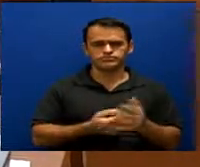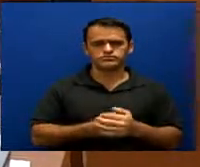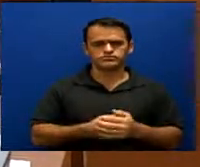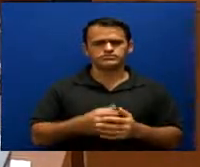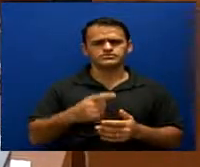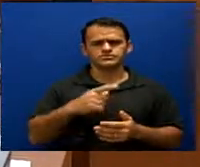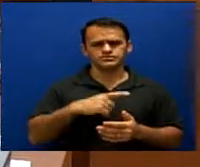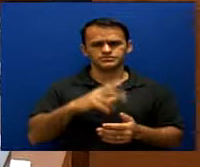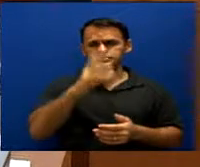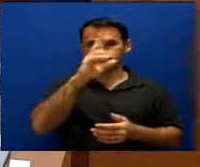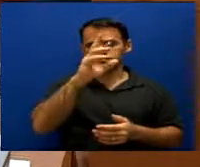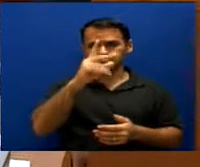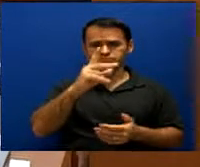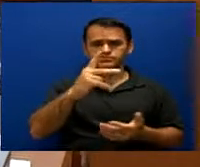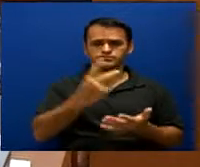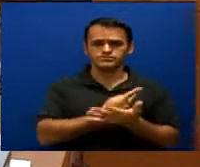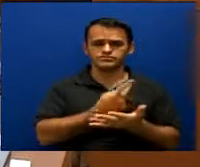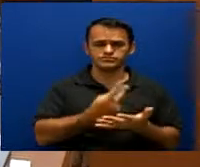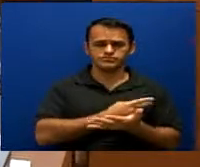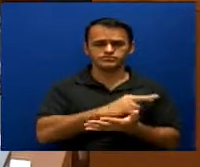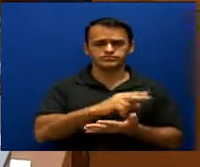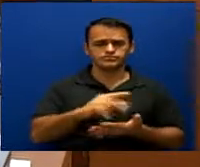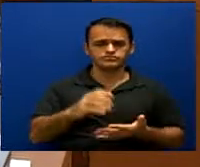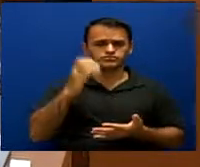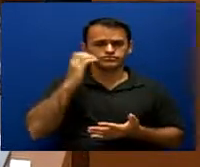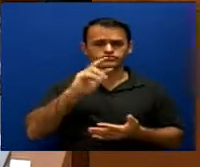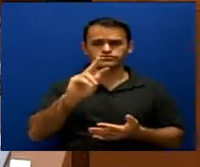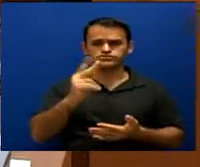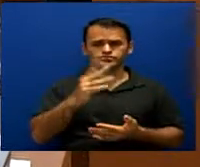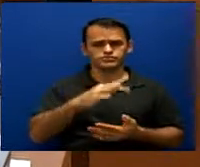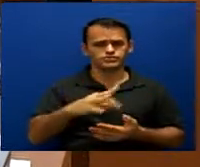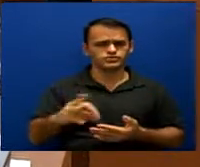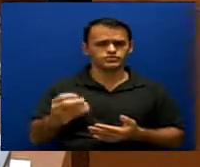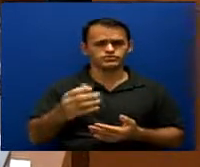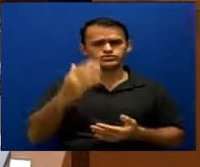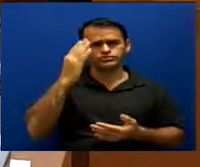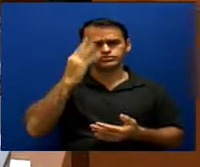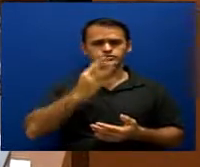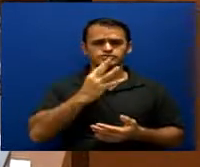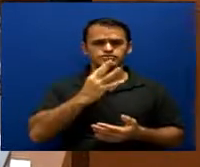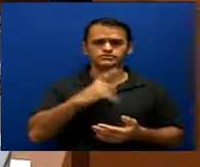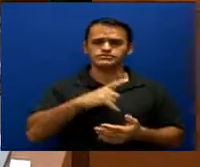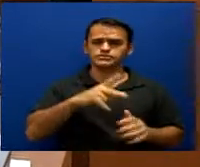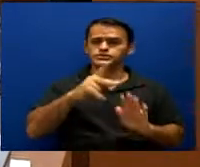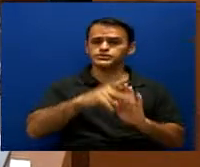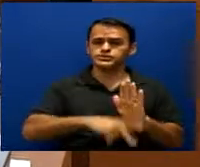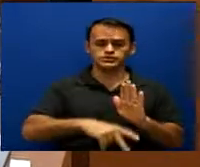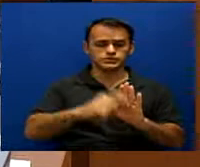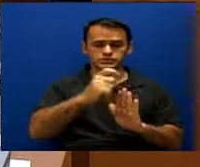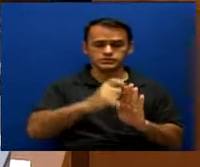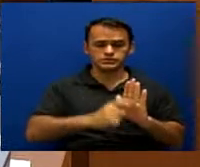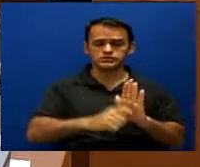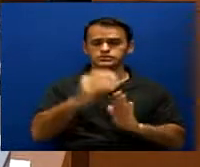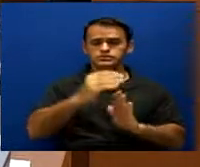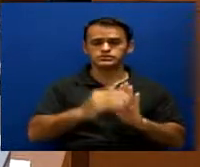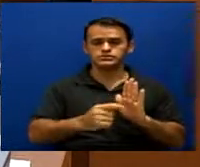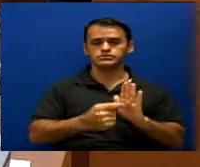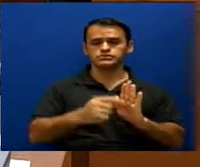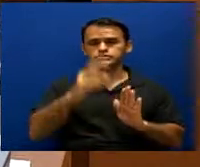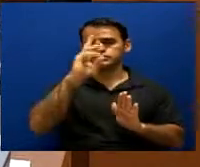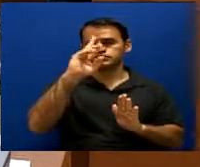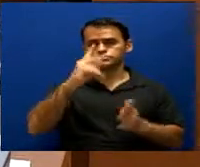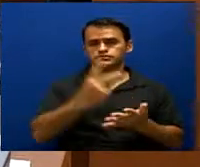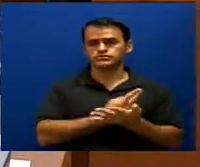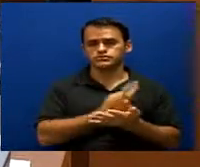está cheio de falhas. A Fernanda falou, eu falei, o Hudson fala. Todo mundo sabe que está cheio de falha. Mas não tem mas como... Mas acho que é uma